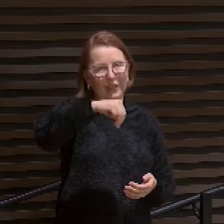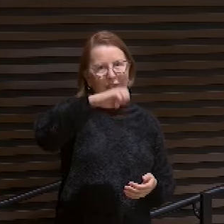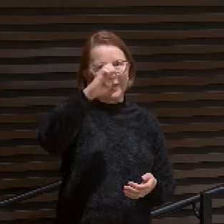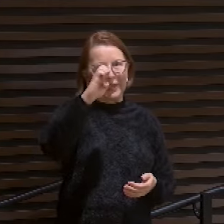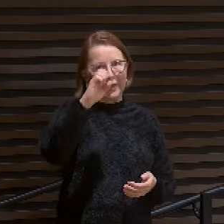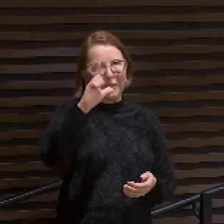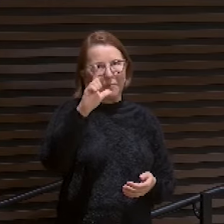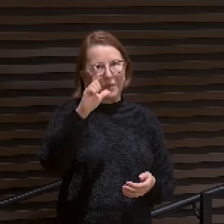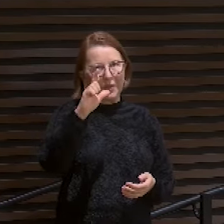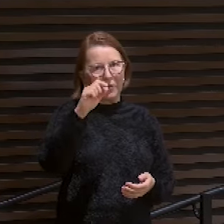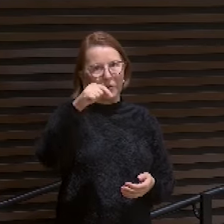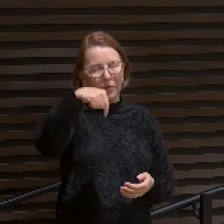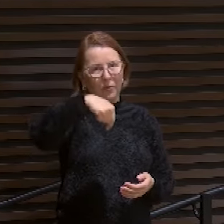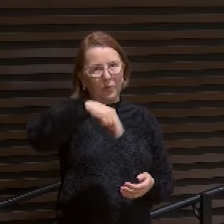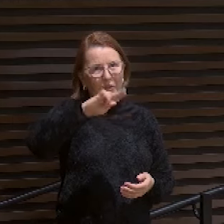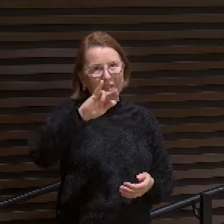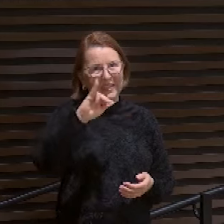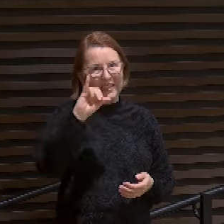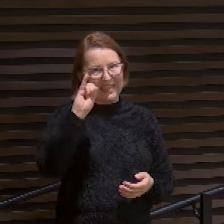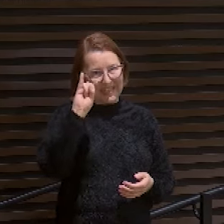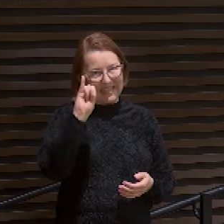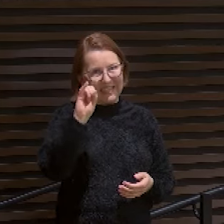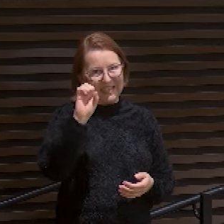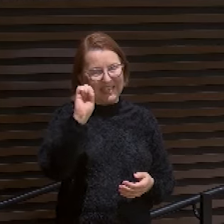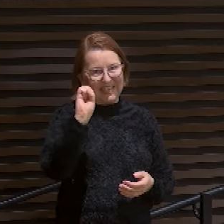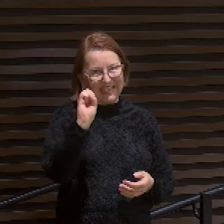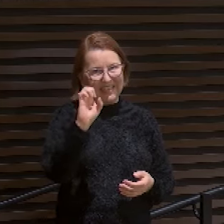Vimos o sumo sacerdote superior